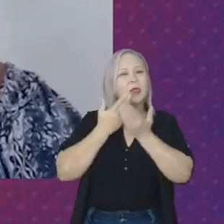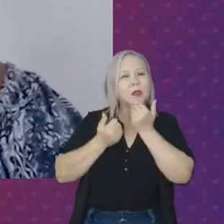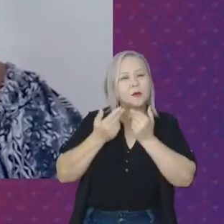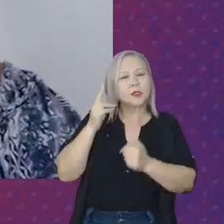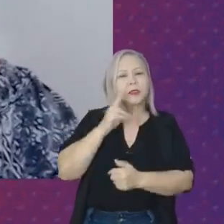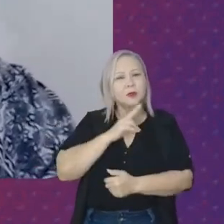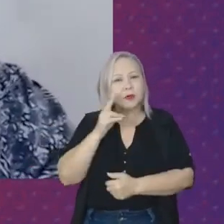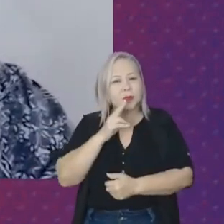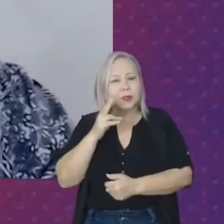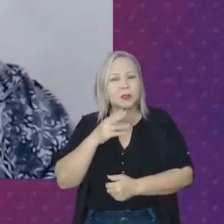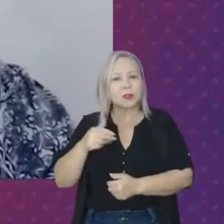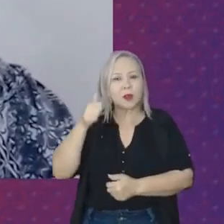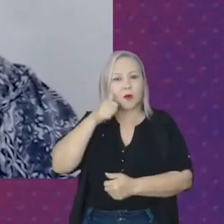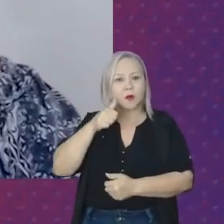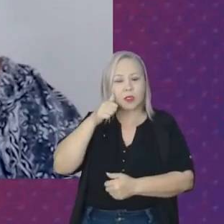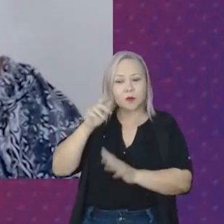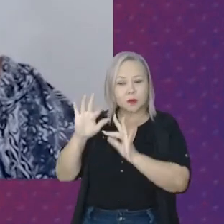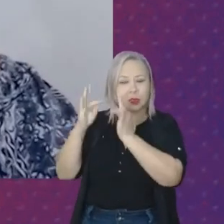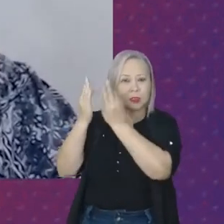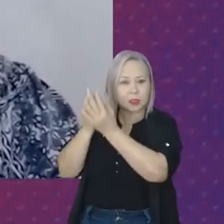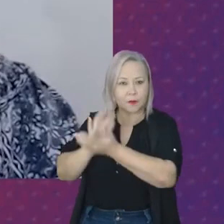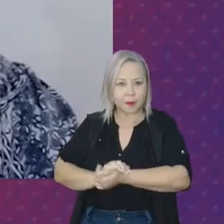nutricional das mulheres e suas famílias.